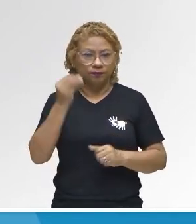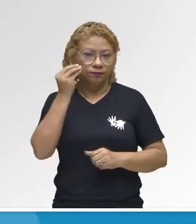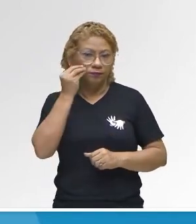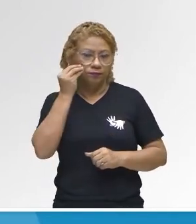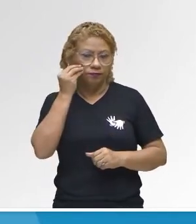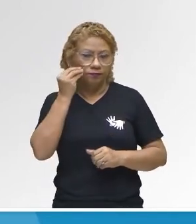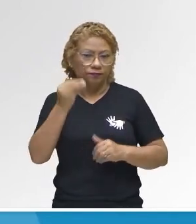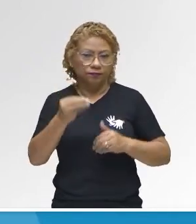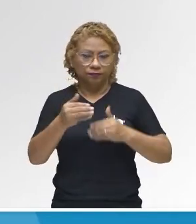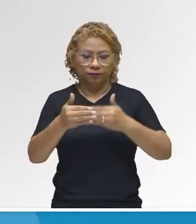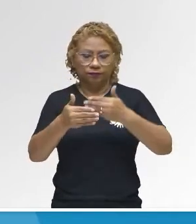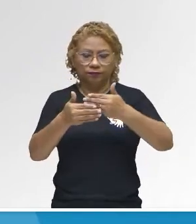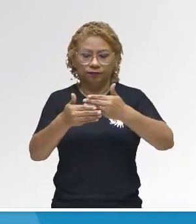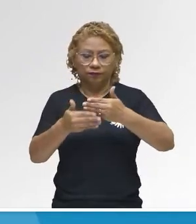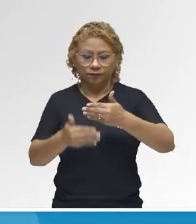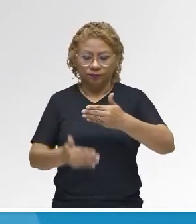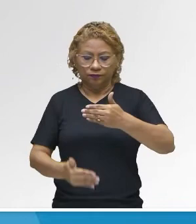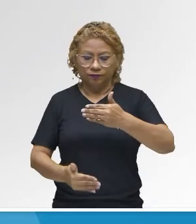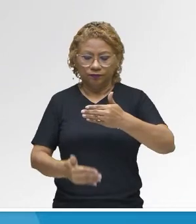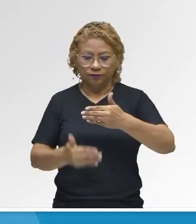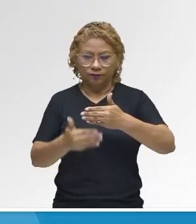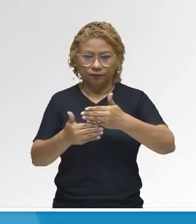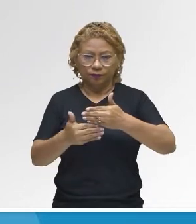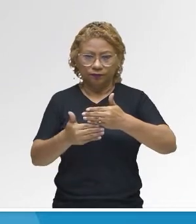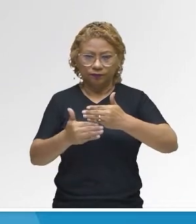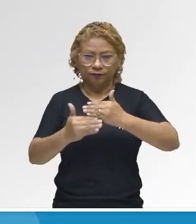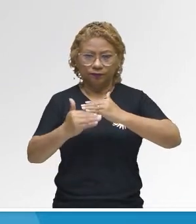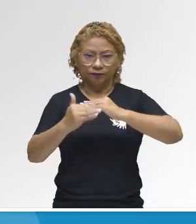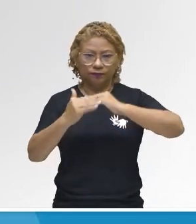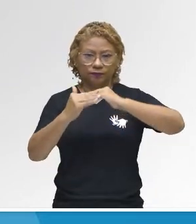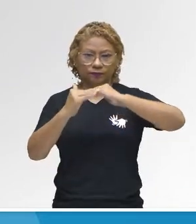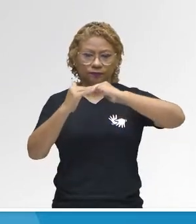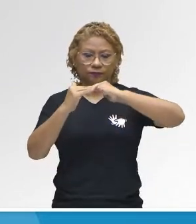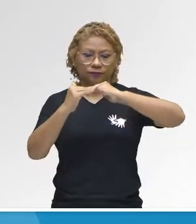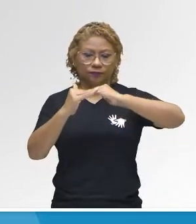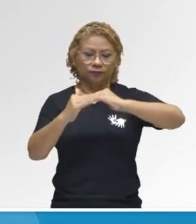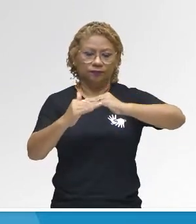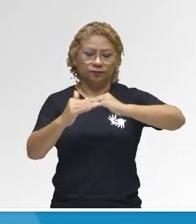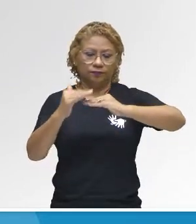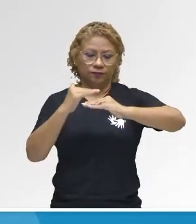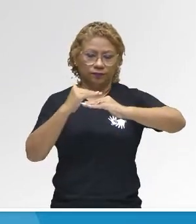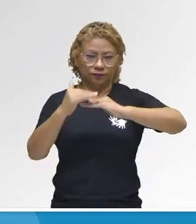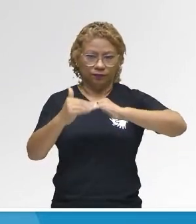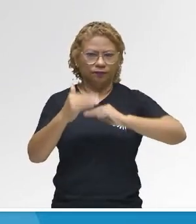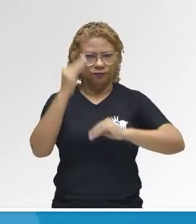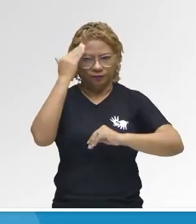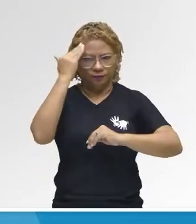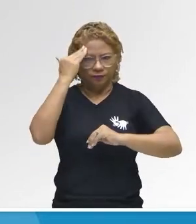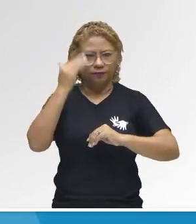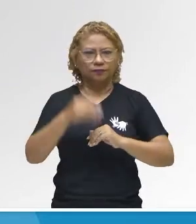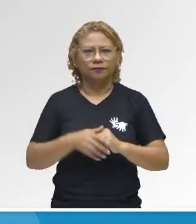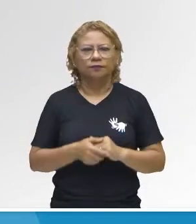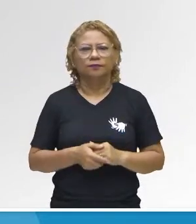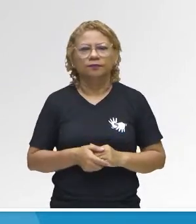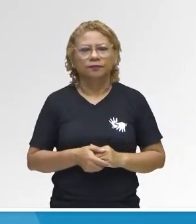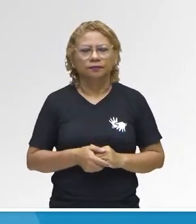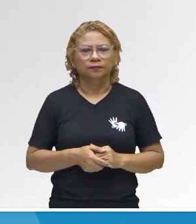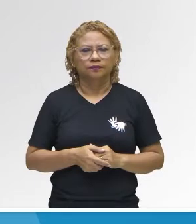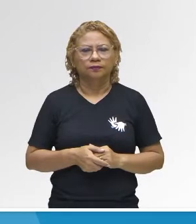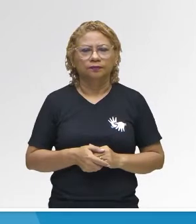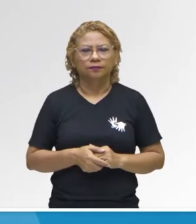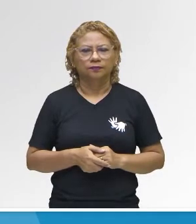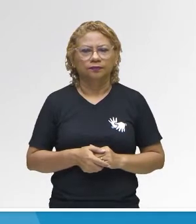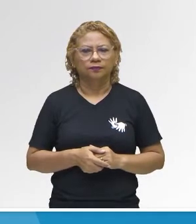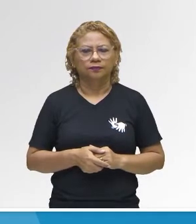ver apenas um único ponto nesse plano. Tudo bem? Tranquilo demais esse assunto, né? Vamos ver na nossa próxima